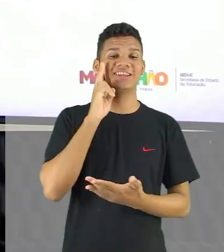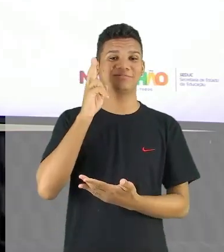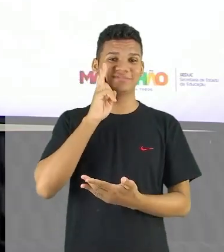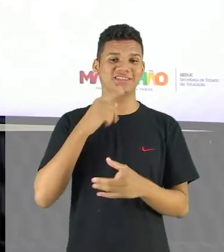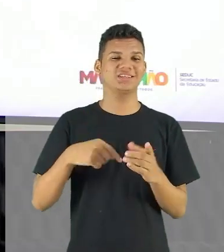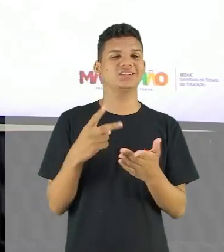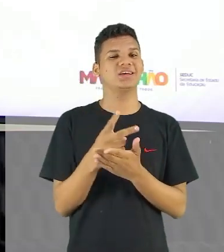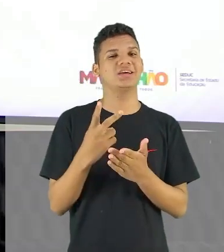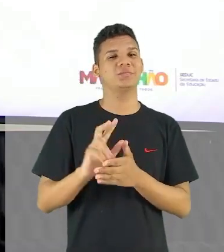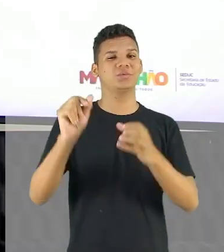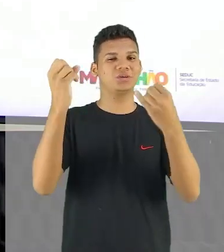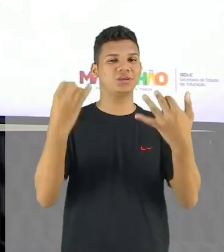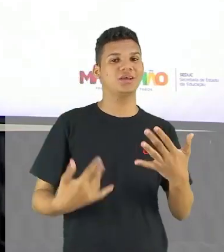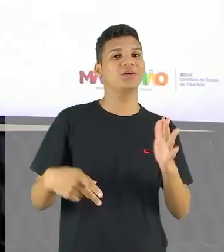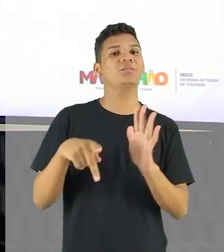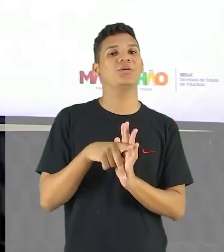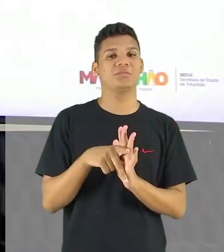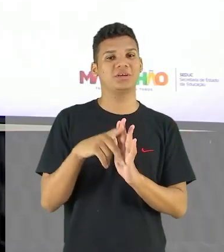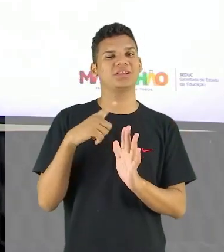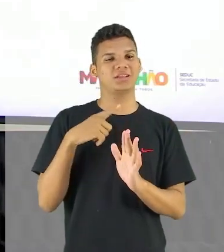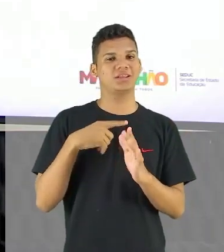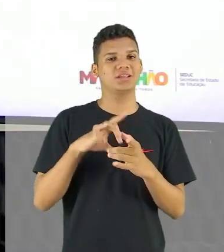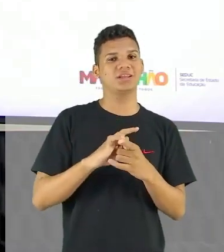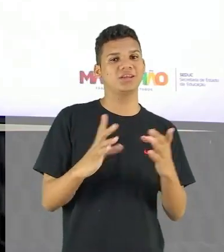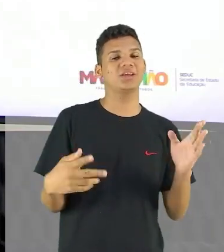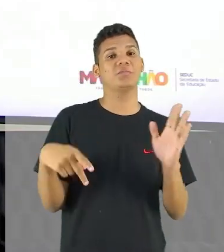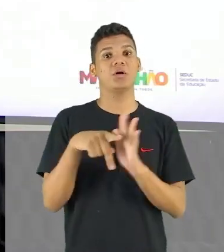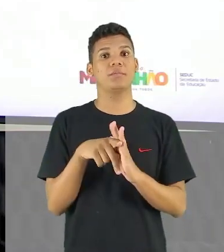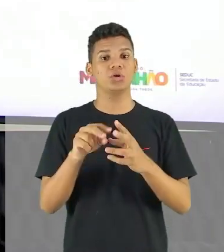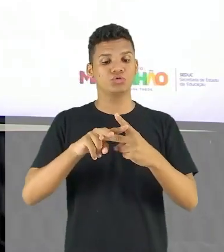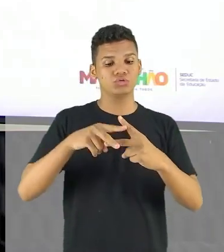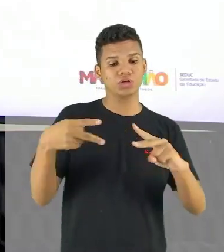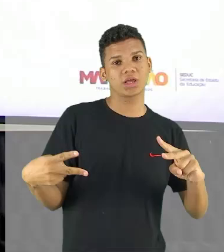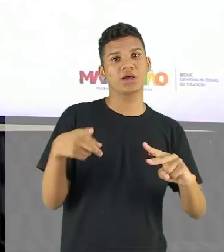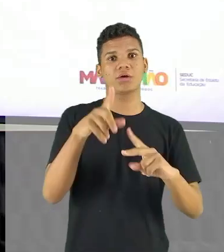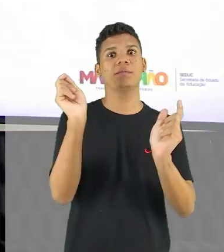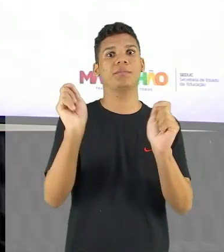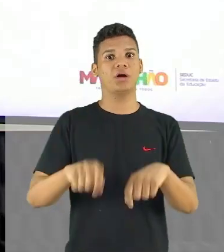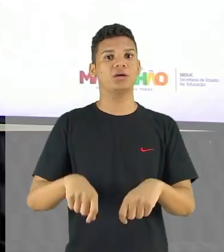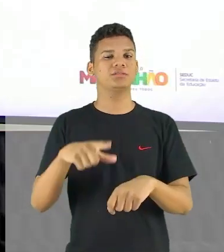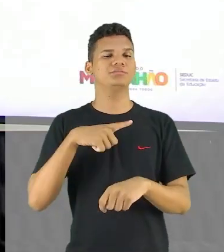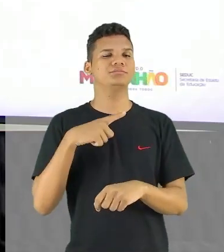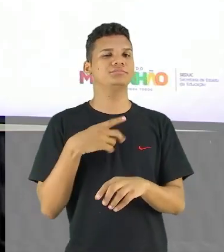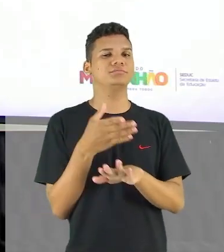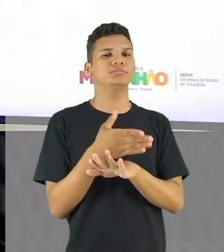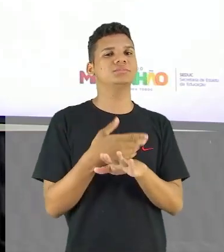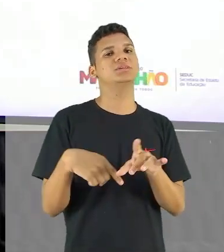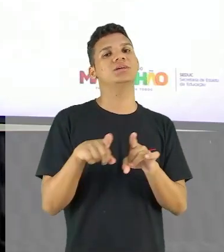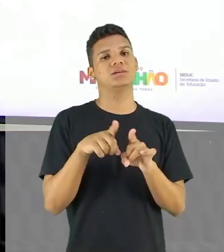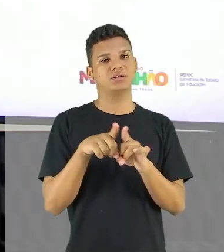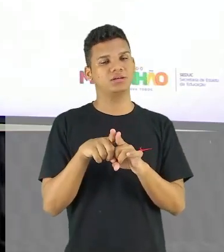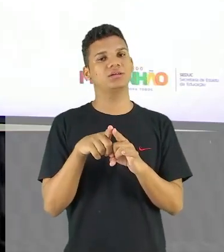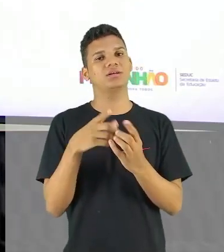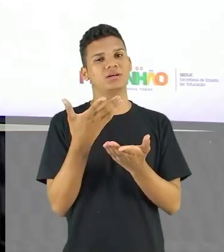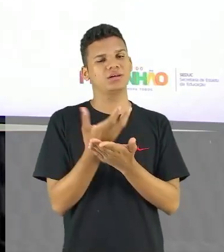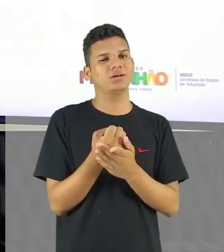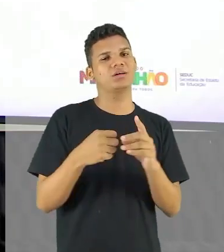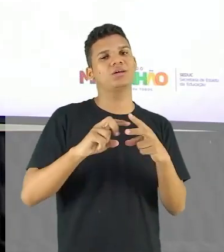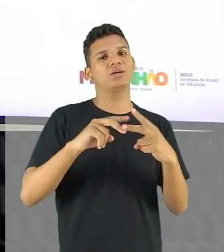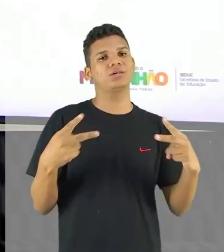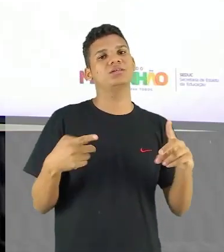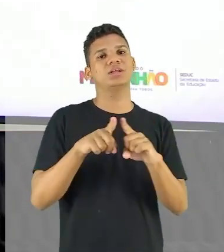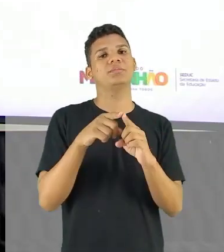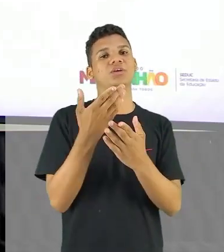conteúdo trabalhado aqui nessas questões estão disponíveis aí no link. Você pode acessar, baixar o material e estudar